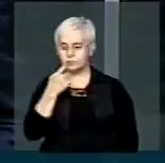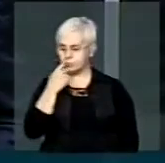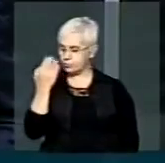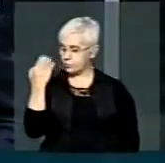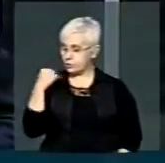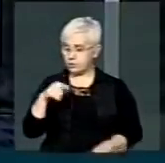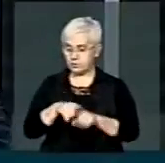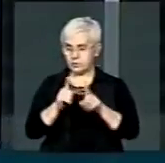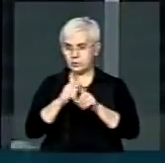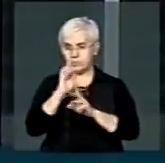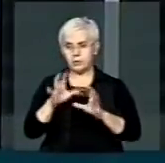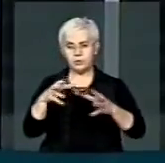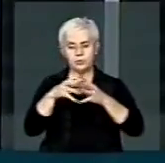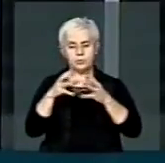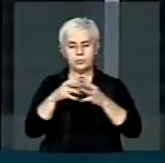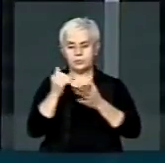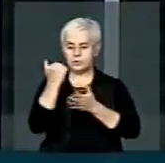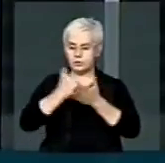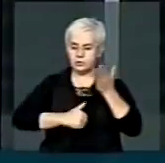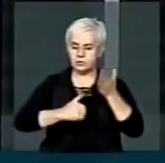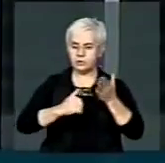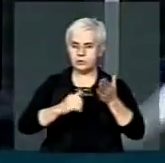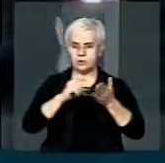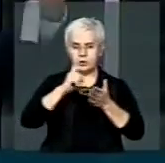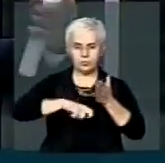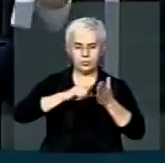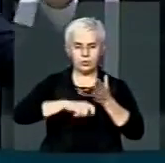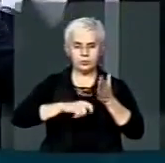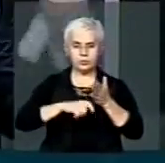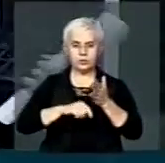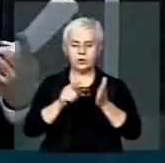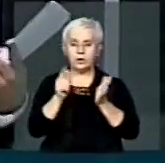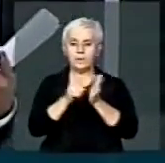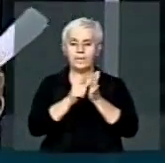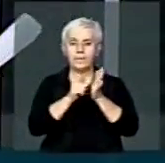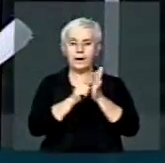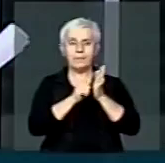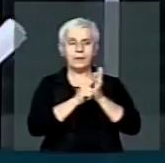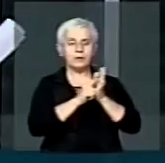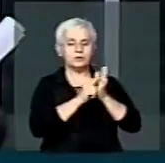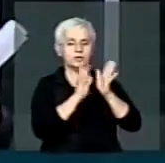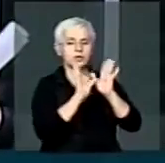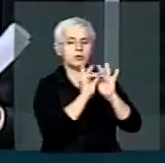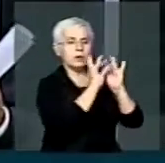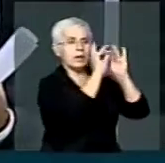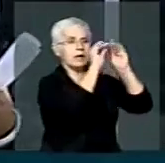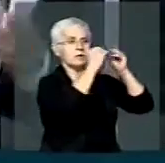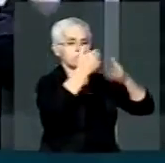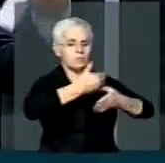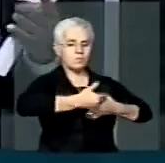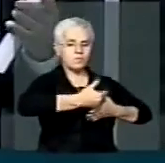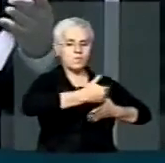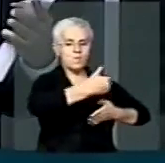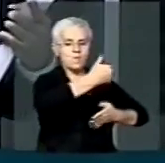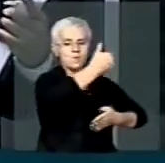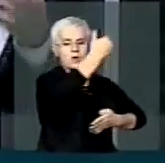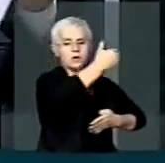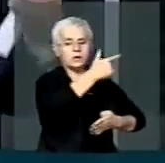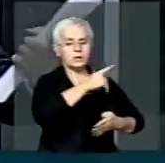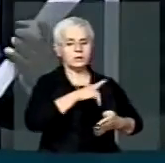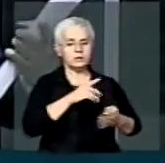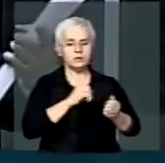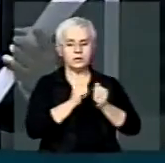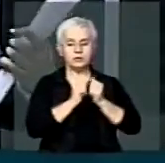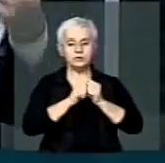recentemente, num desses pacotes de isenção, o papel de parede, deputado Domingos Dutra, está na relação